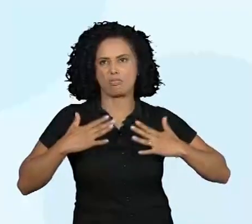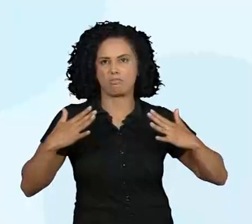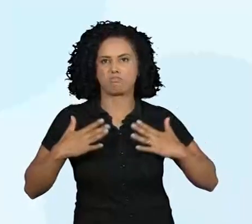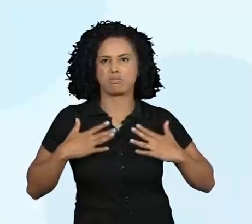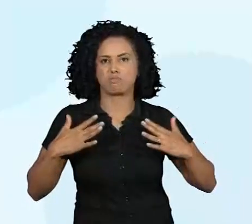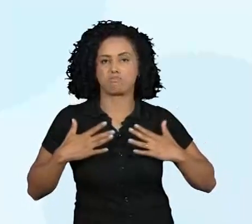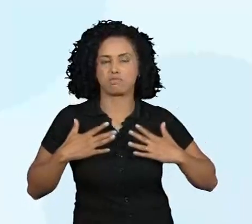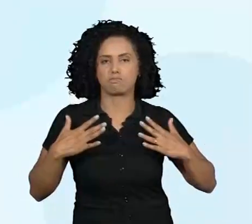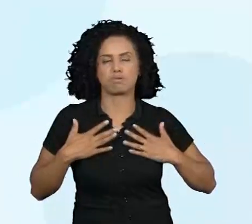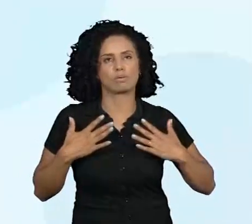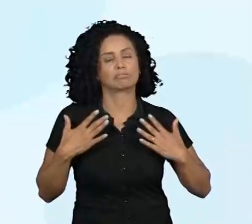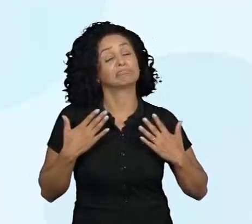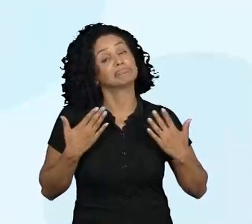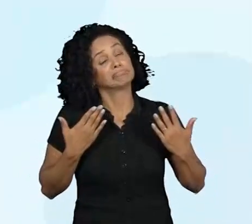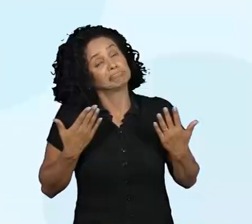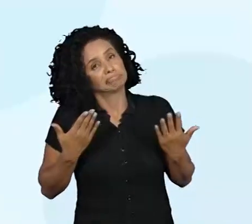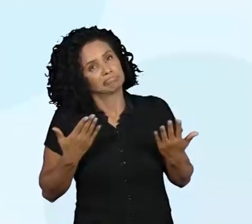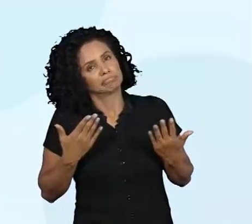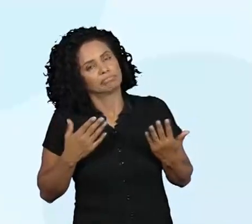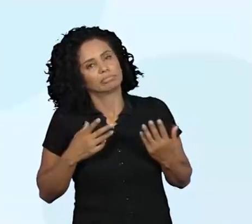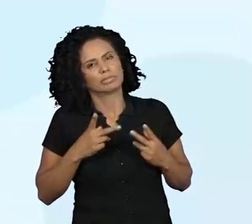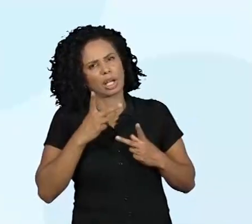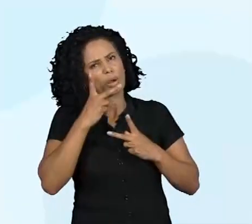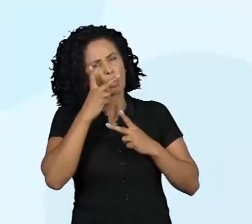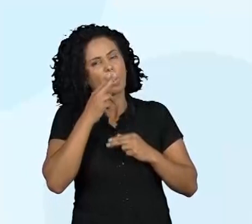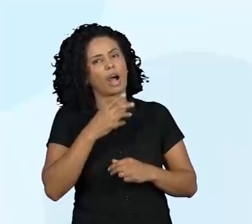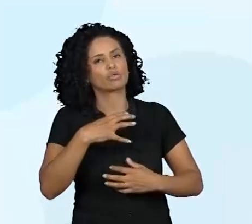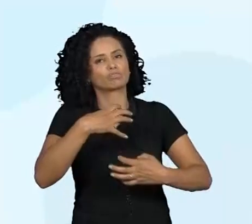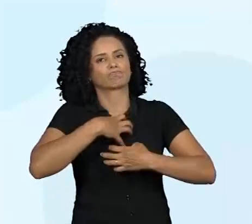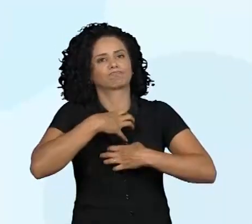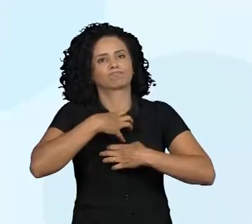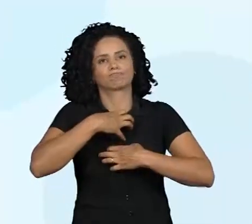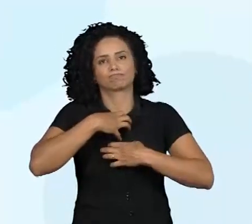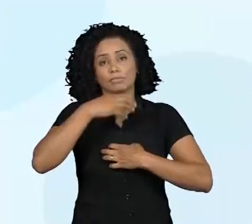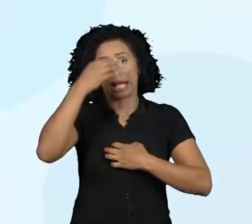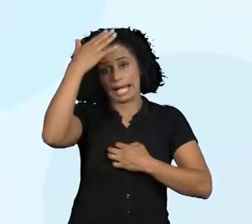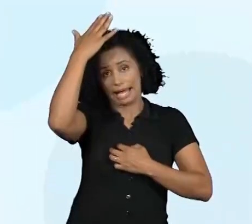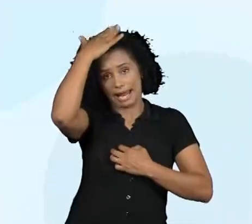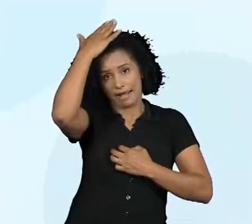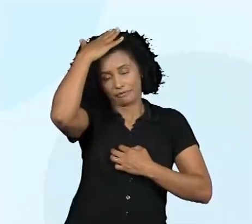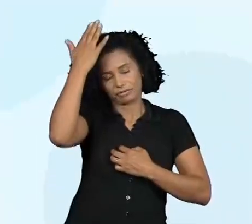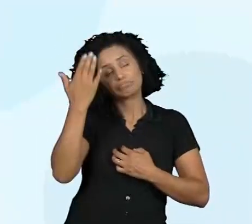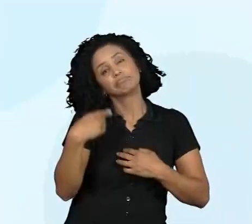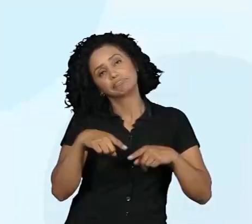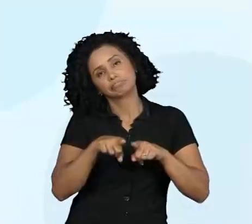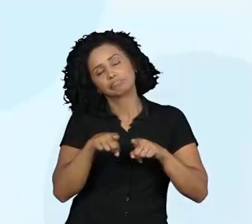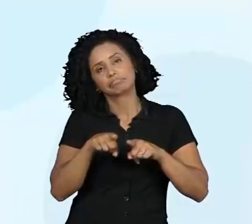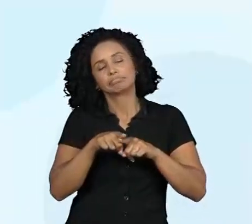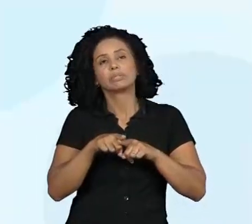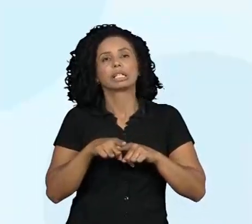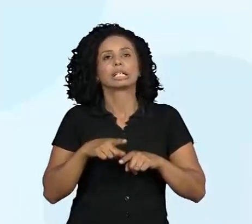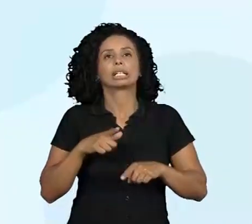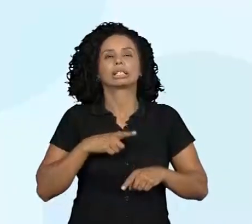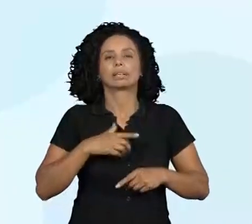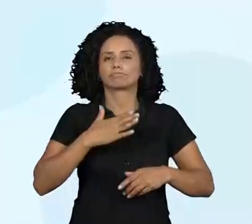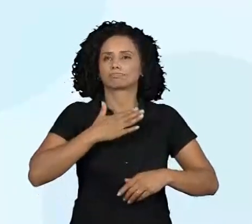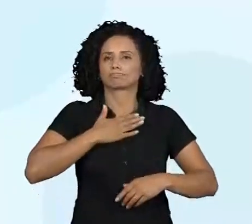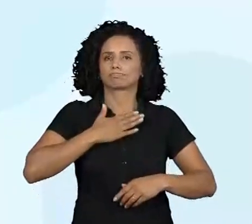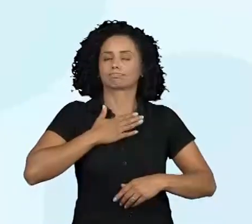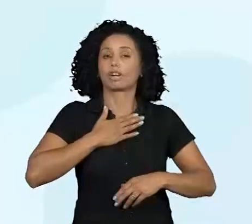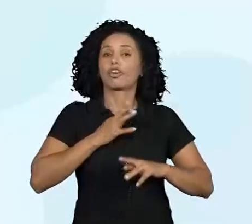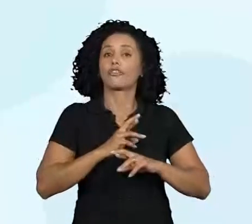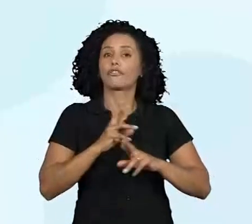Ah, também é um som mais grave, não é? Isso. E o timbre é diferente. Ao bater a mão no peito, usamos